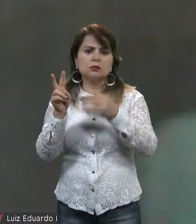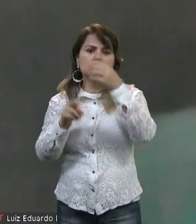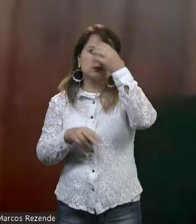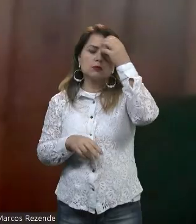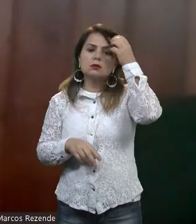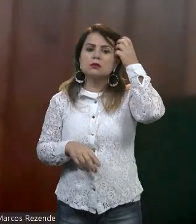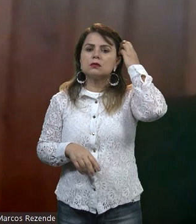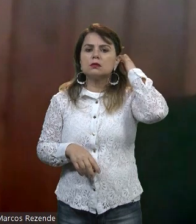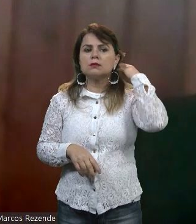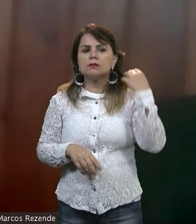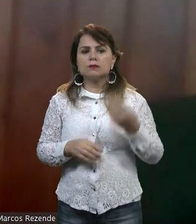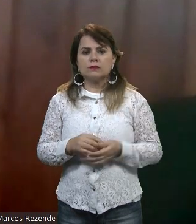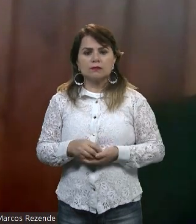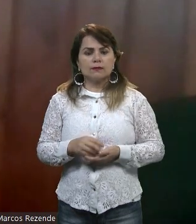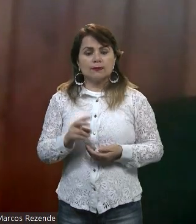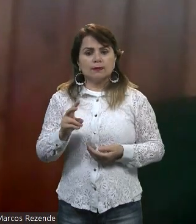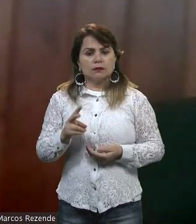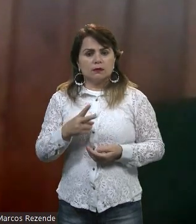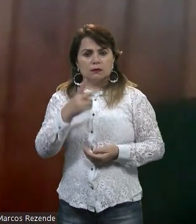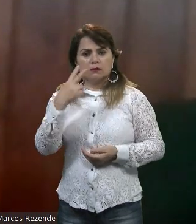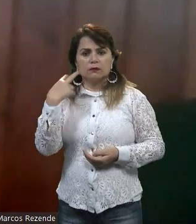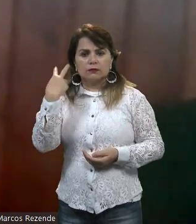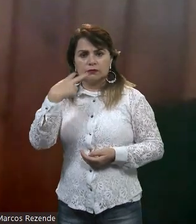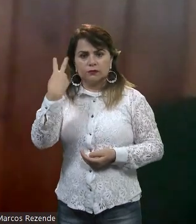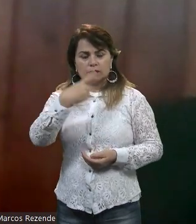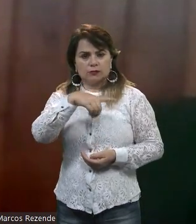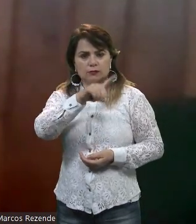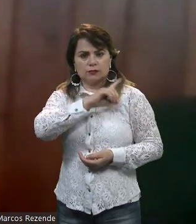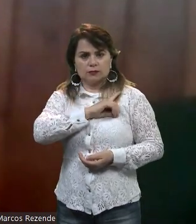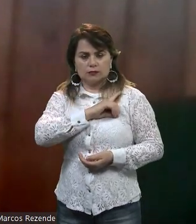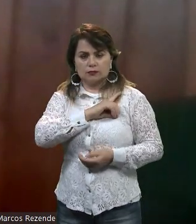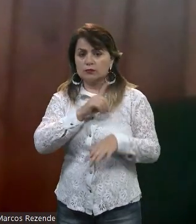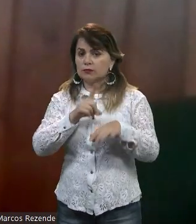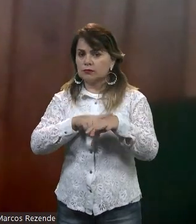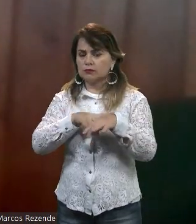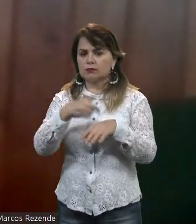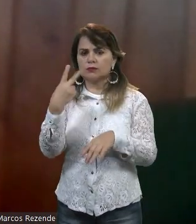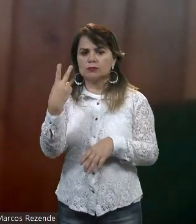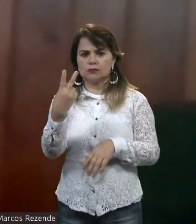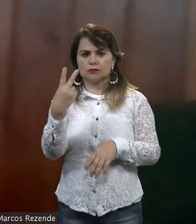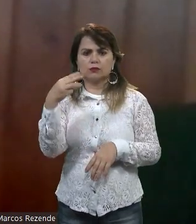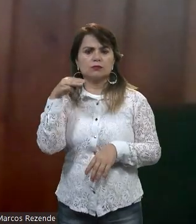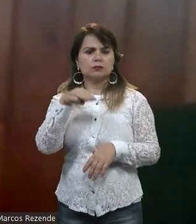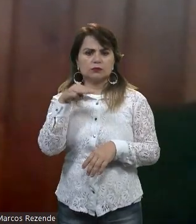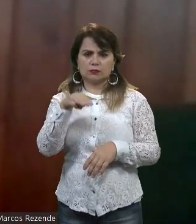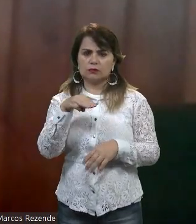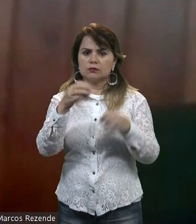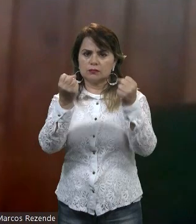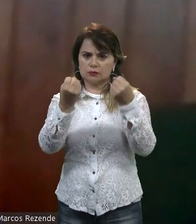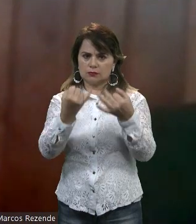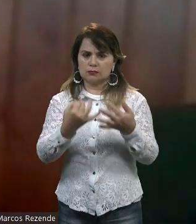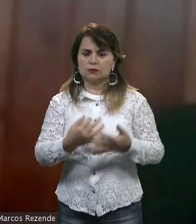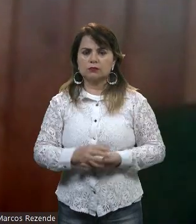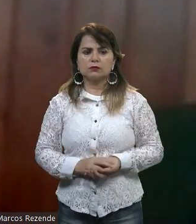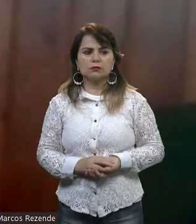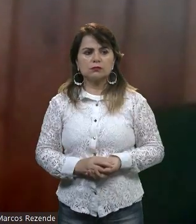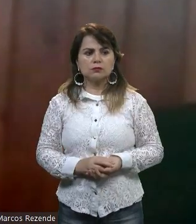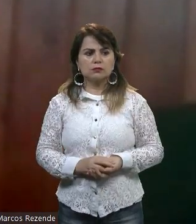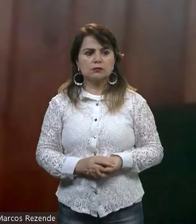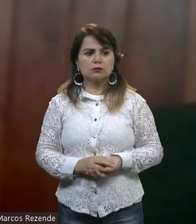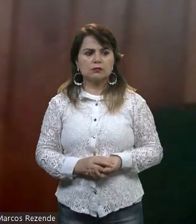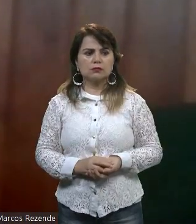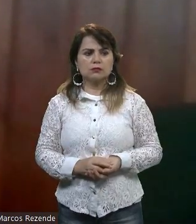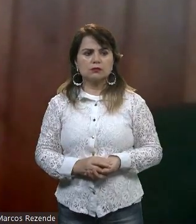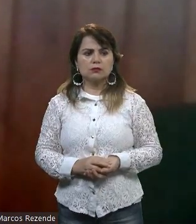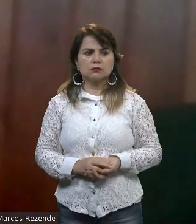Questão de ordem, vereador Wilson Damasceno, que dispõe de 2 minutos em questão de ordem.